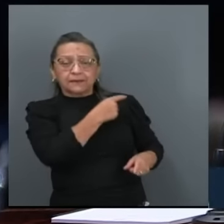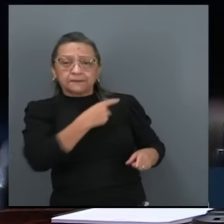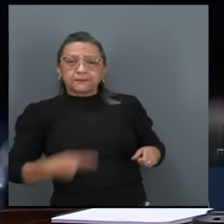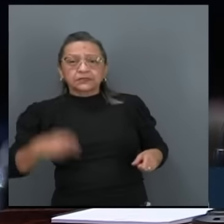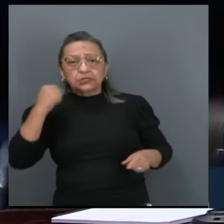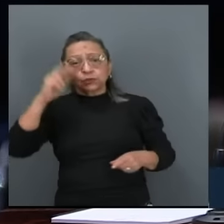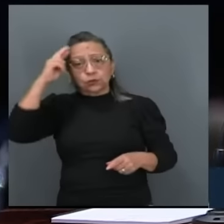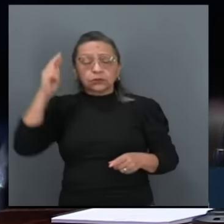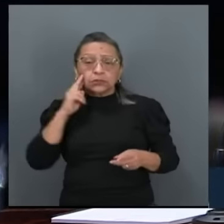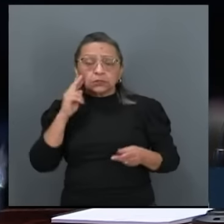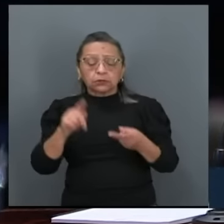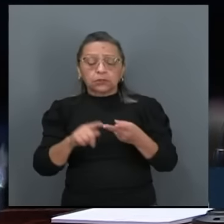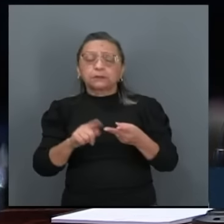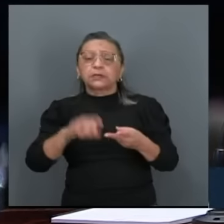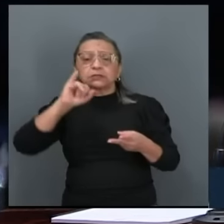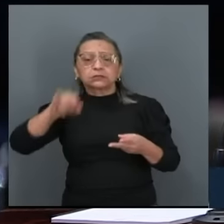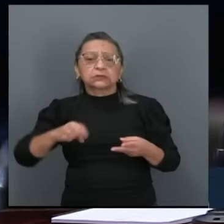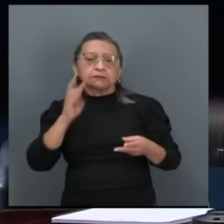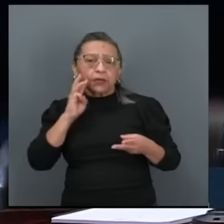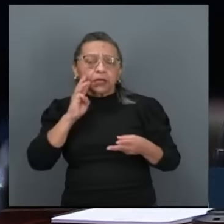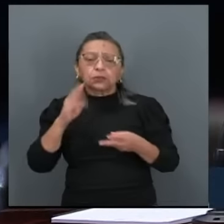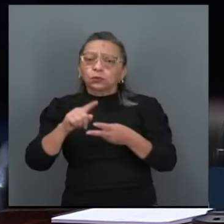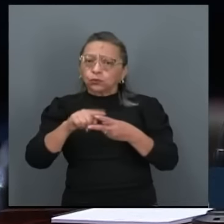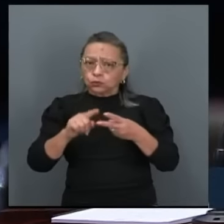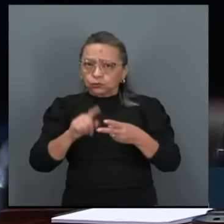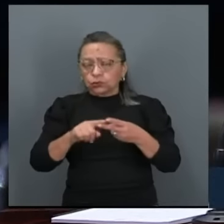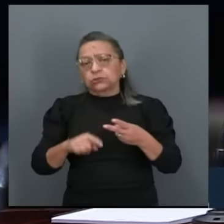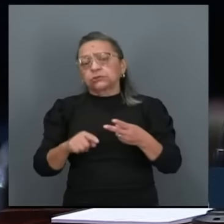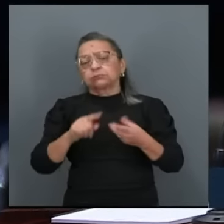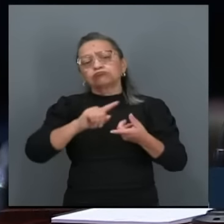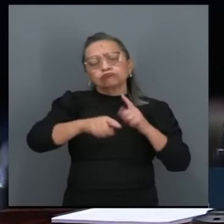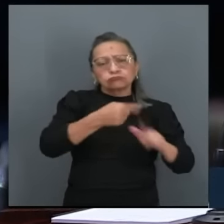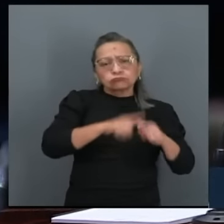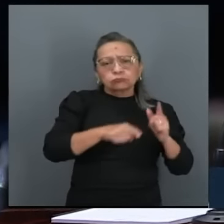do governo, Jacques Wagner, com os três senadores do Rio Grande